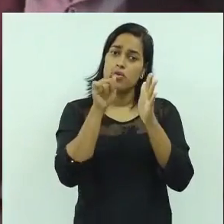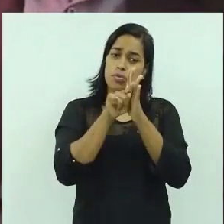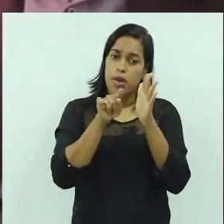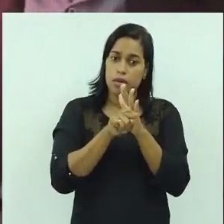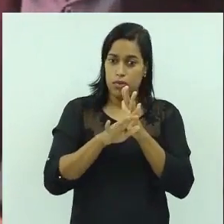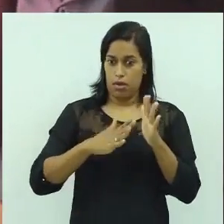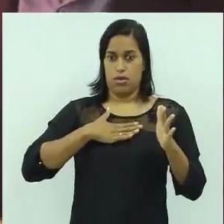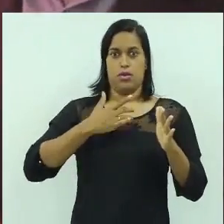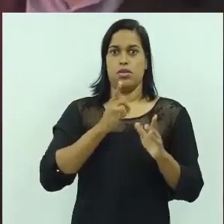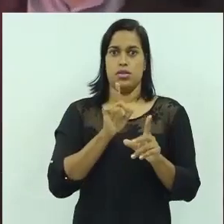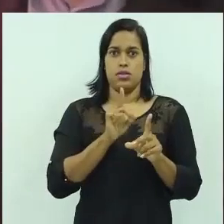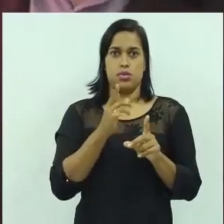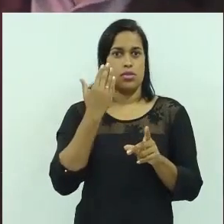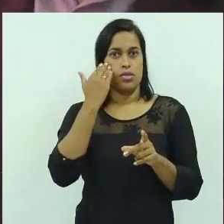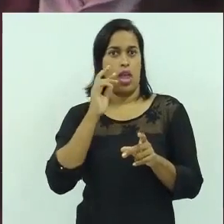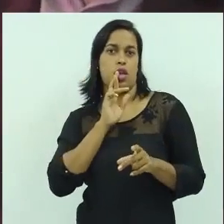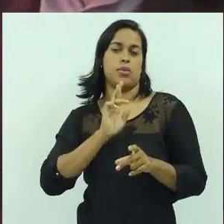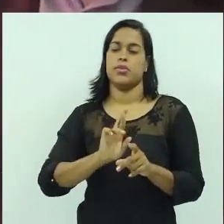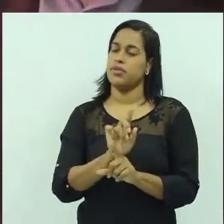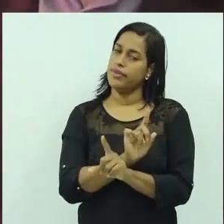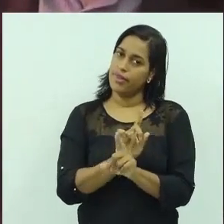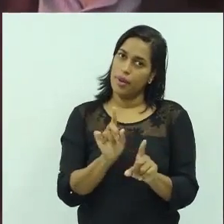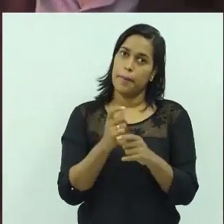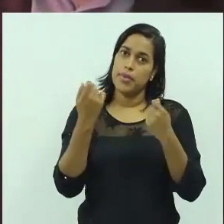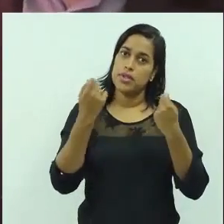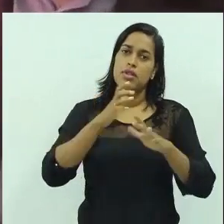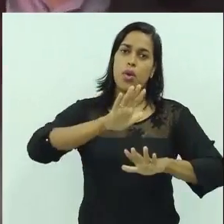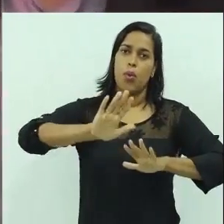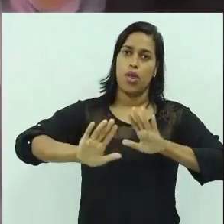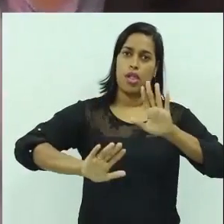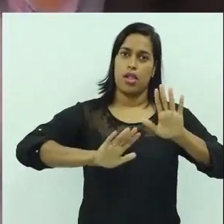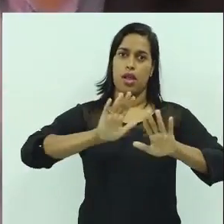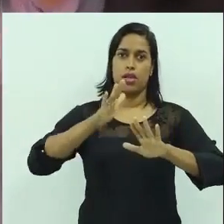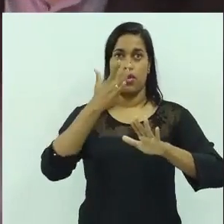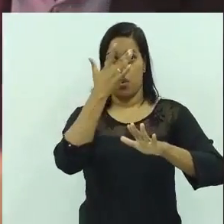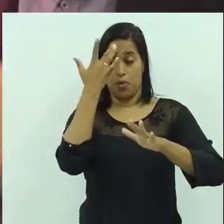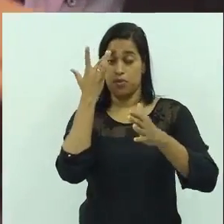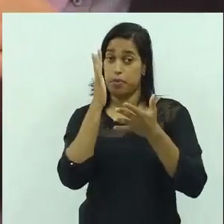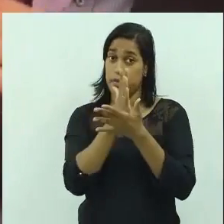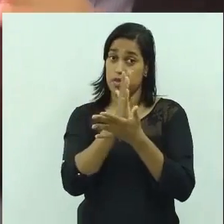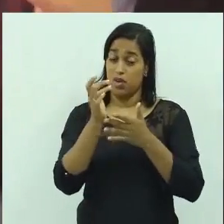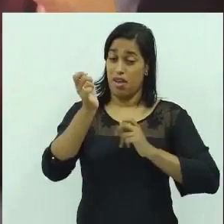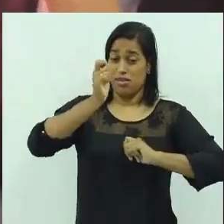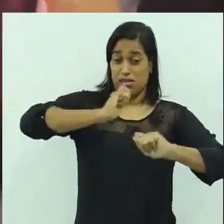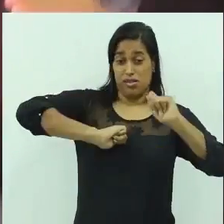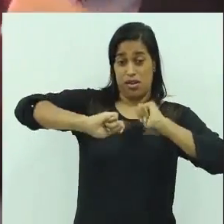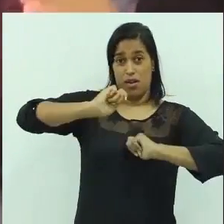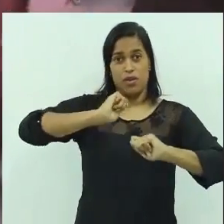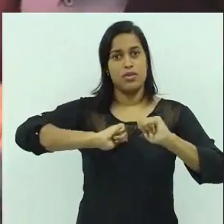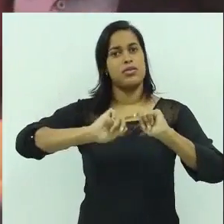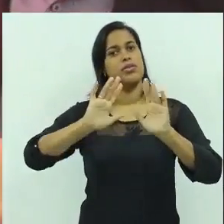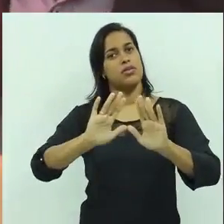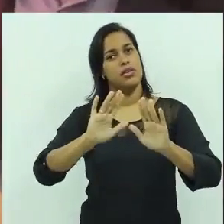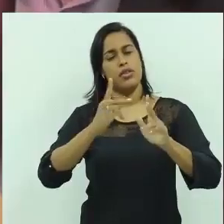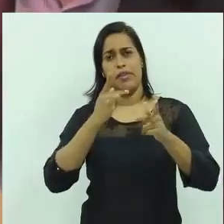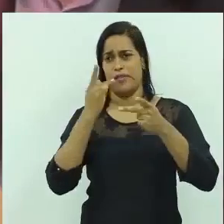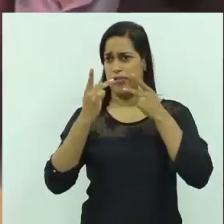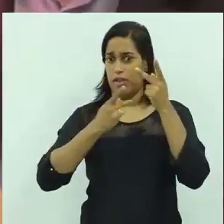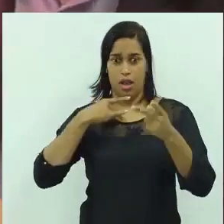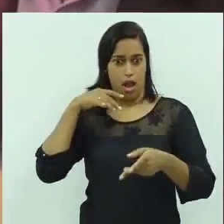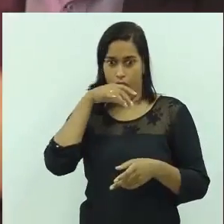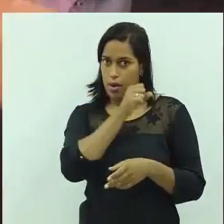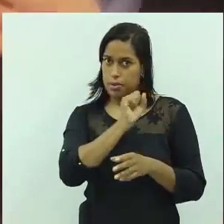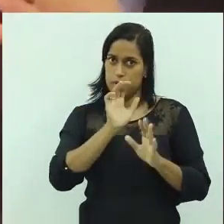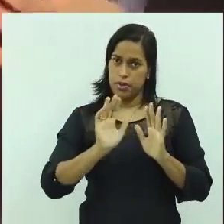de surpresa. Então, por exemplo, tem algumas pessoas muito ansiosas, então procure evitar falar mais